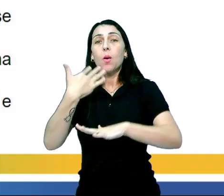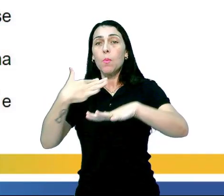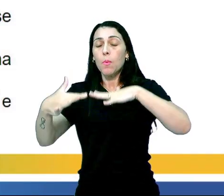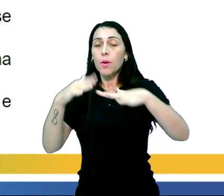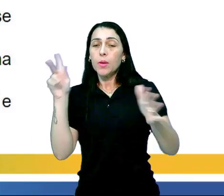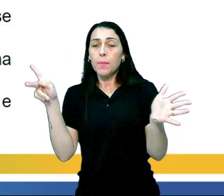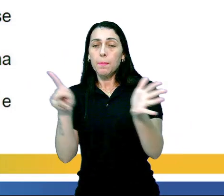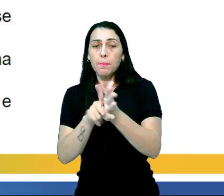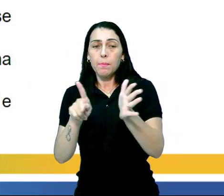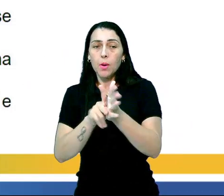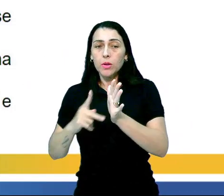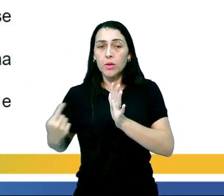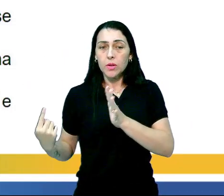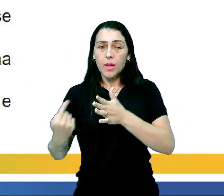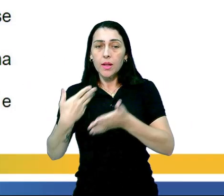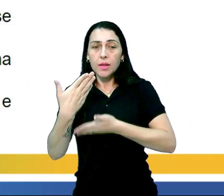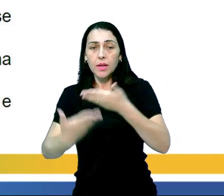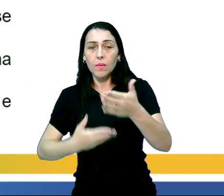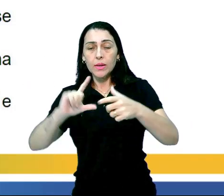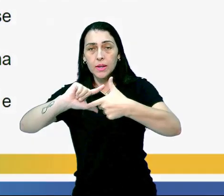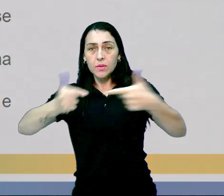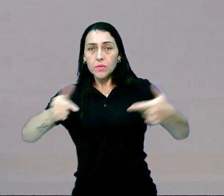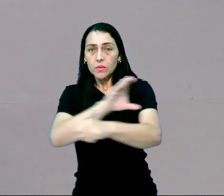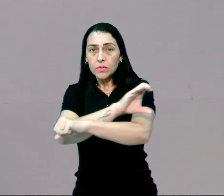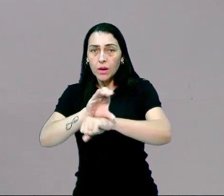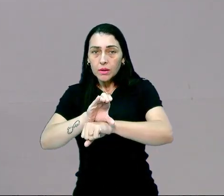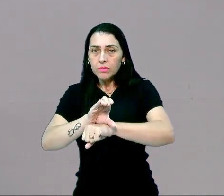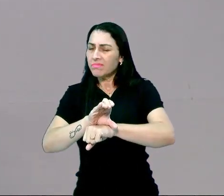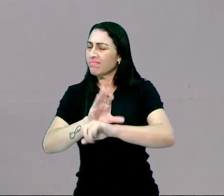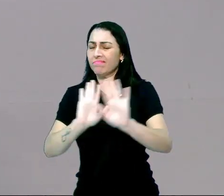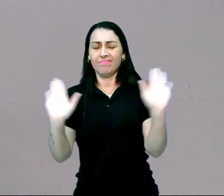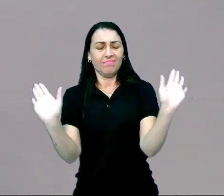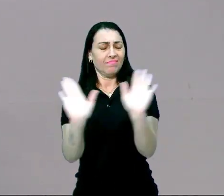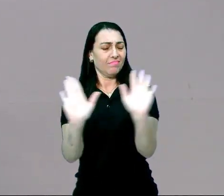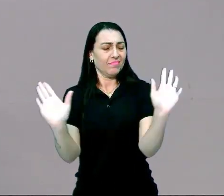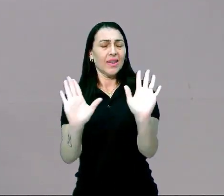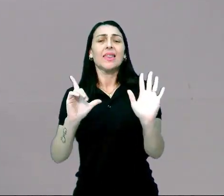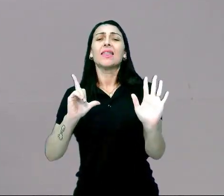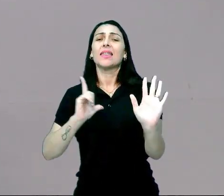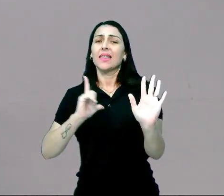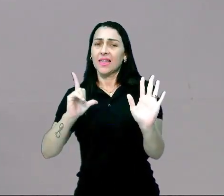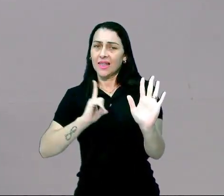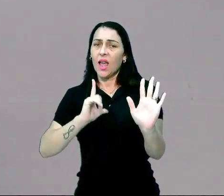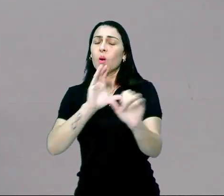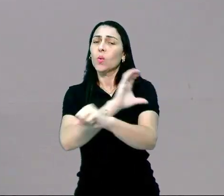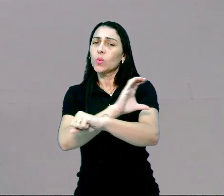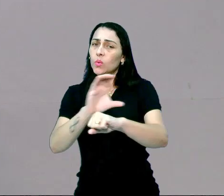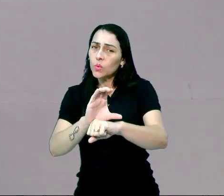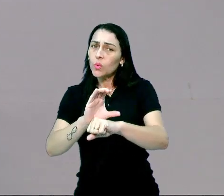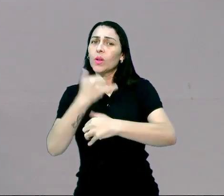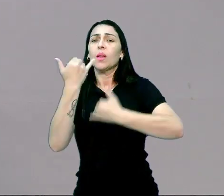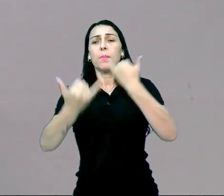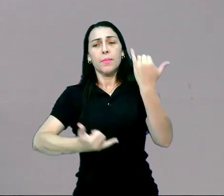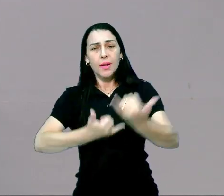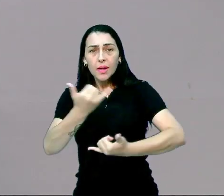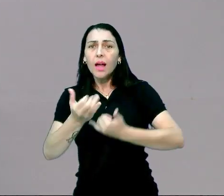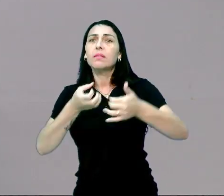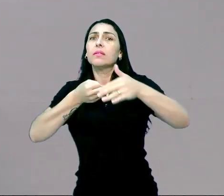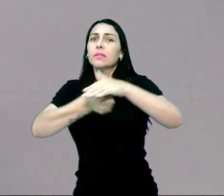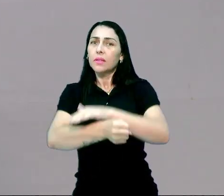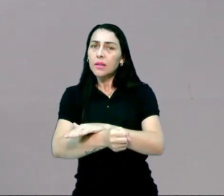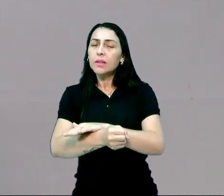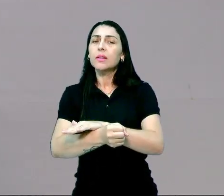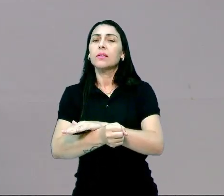atividade exclusivamente individual, sem relação com tradições culturais, tem relação, é um aspecto cultural, está imbricado, né? Ela está inserido.